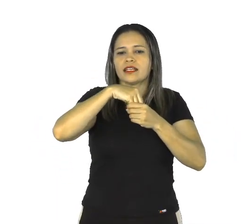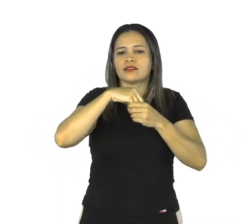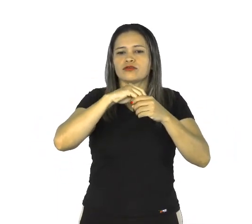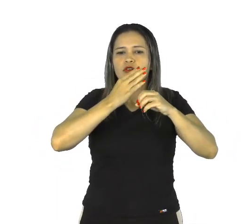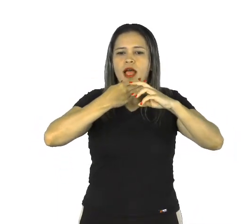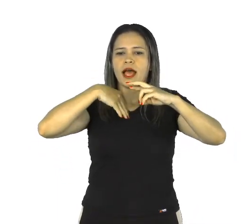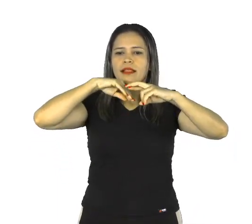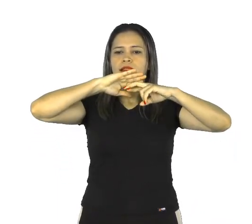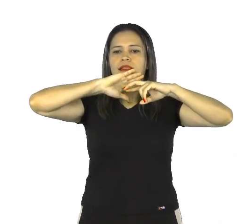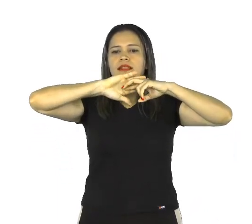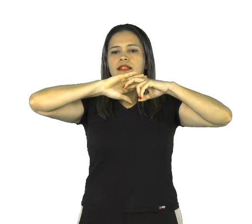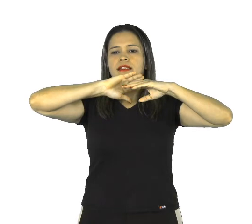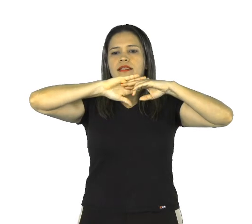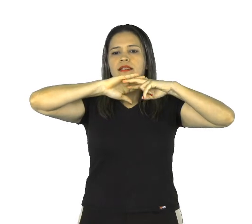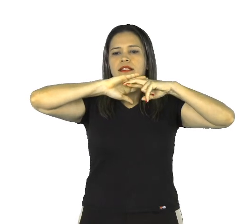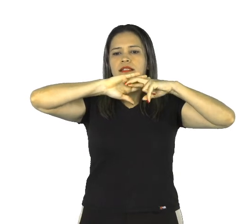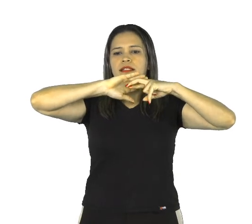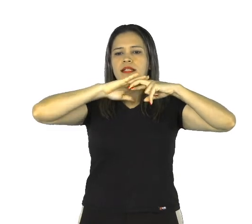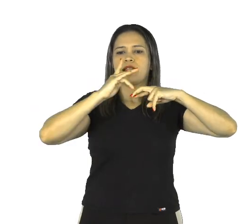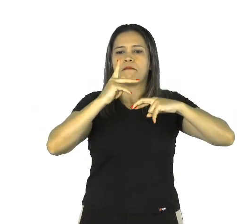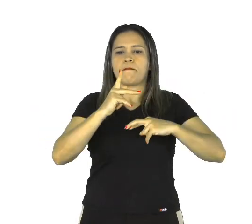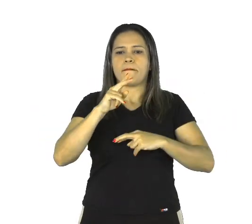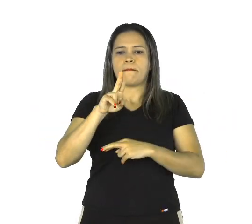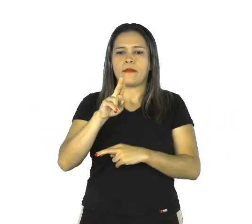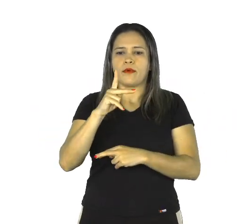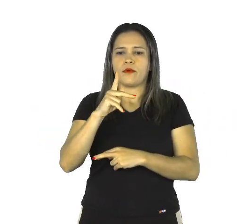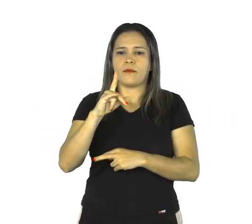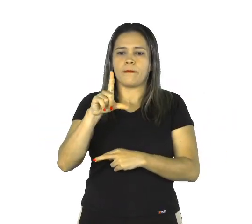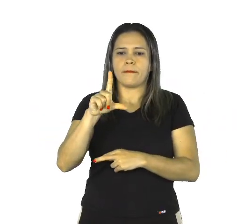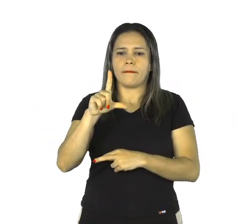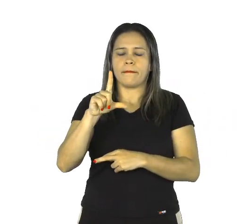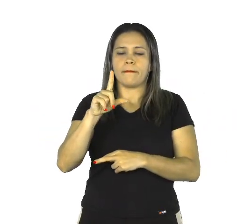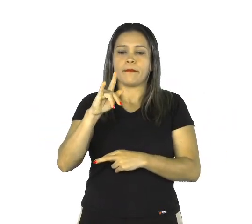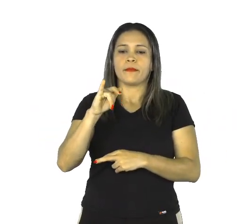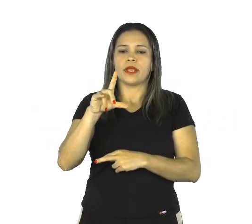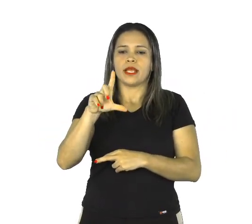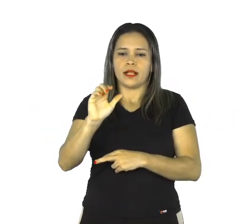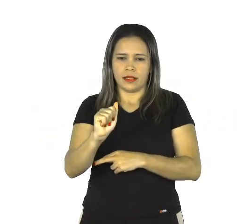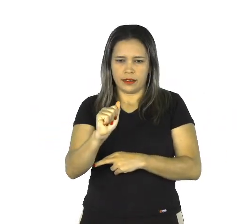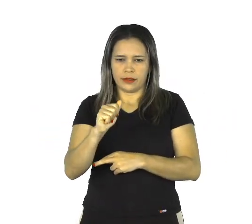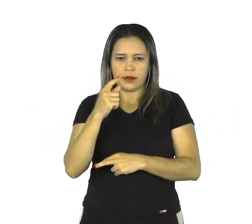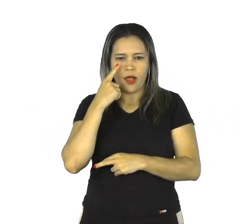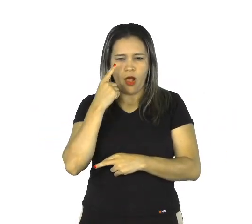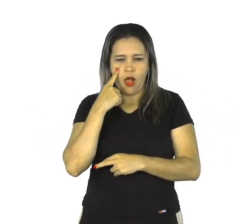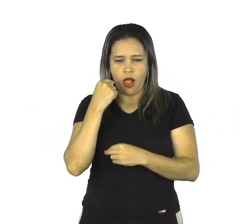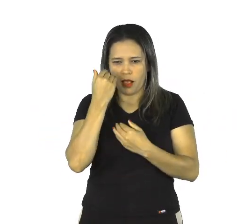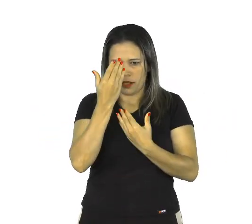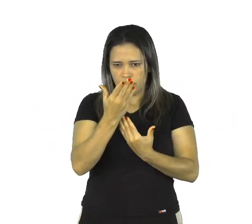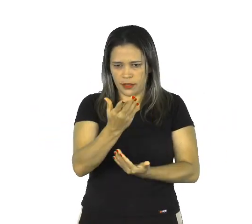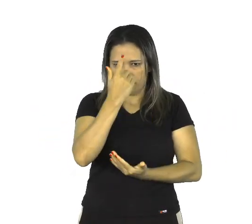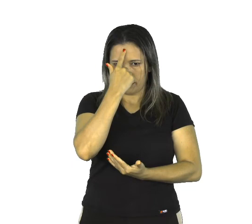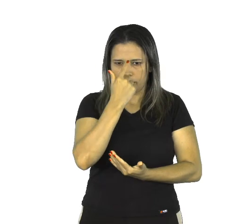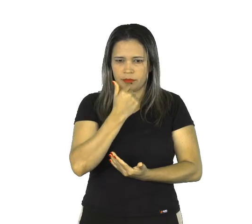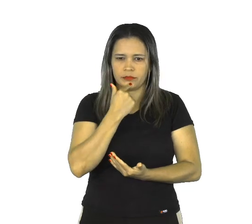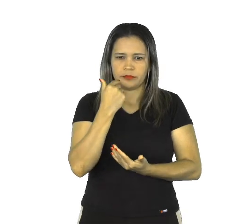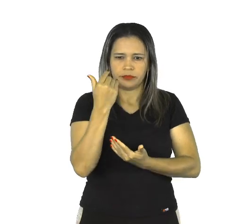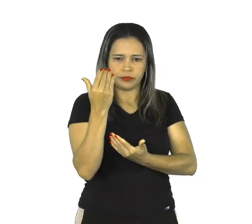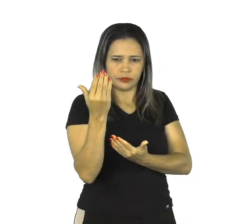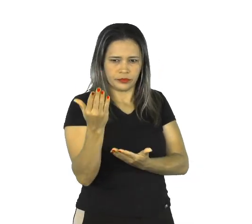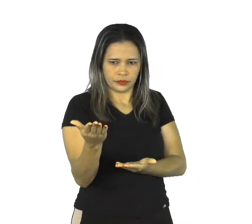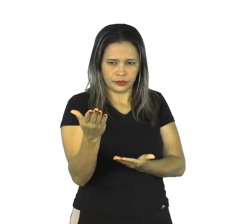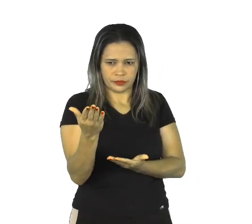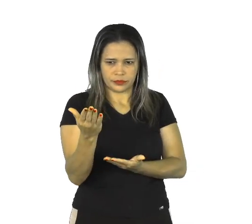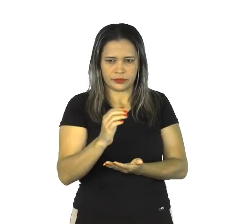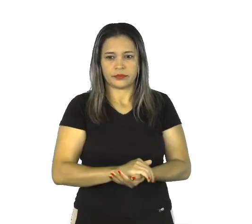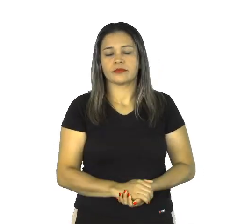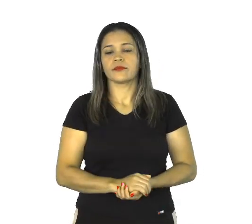da pupila. Se vocês olharem a imagem, vocês vão ver esse ajuste e